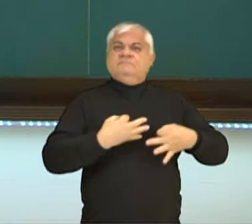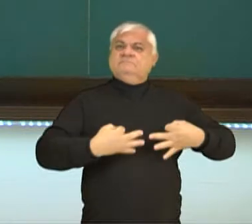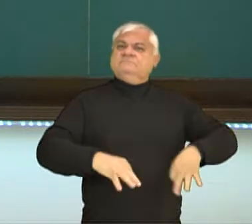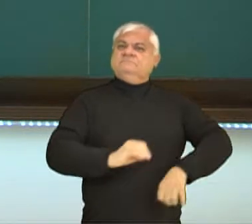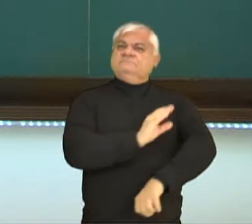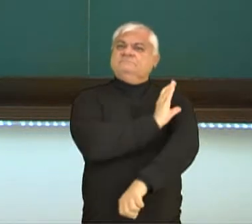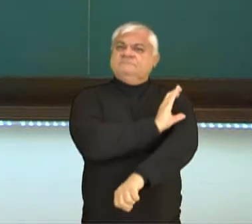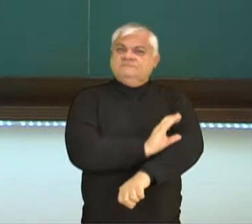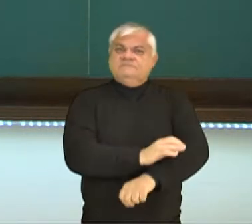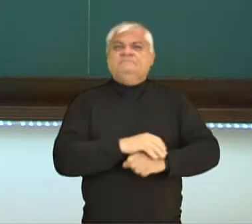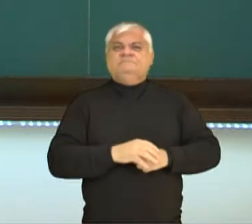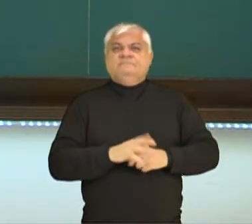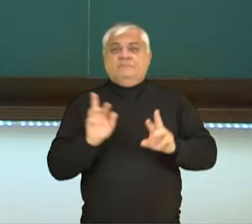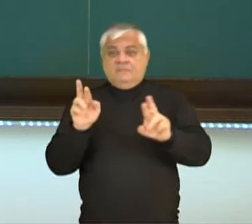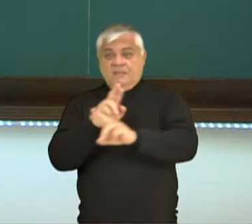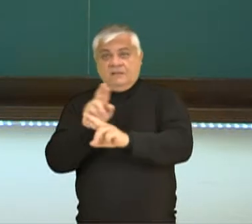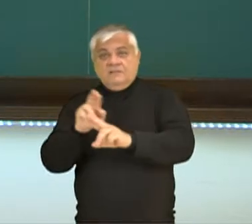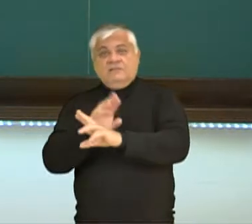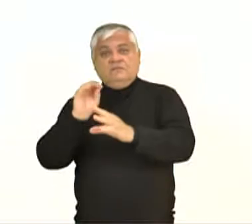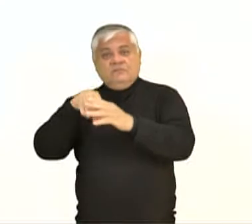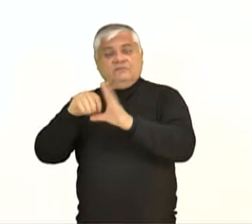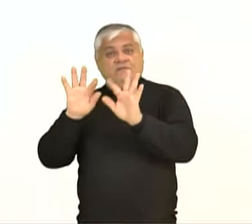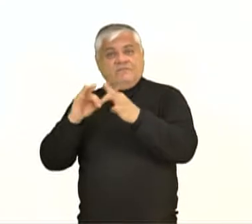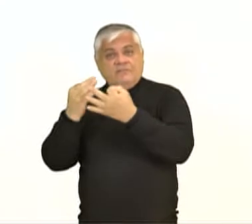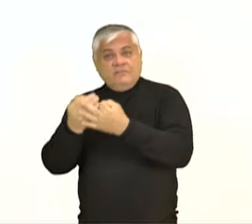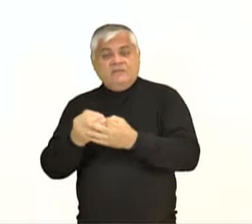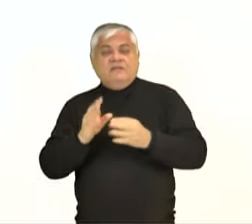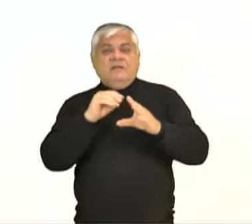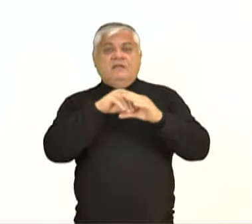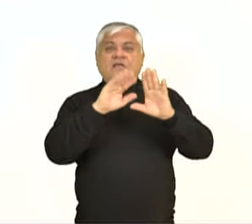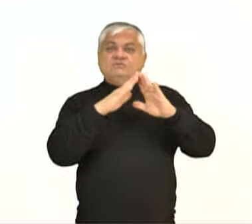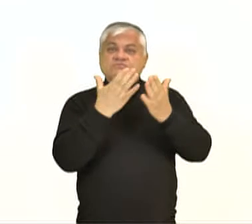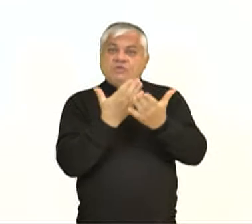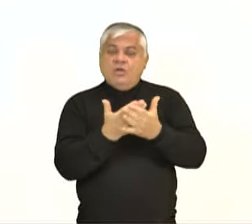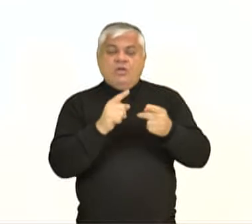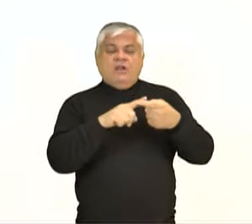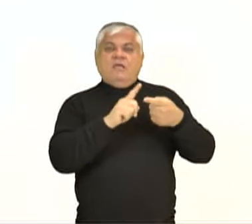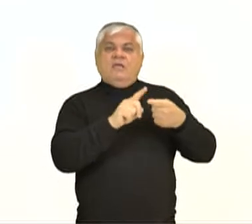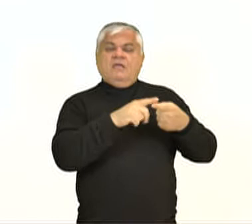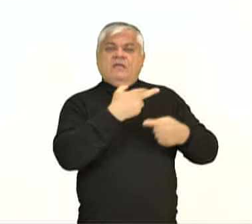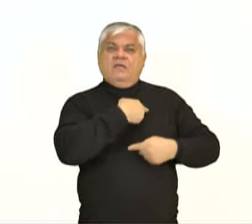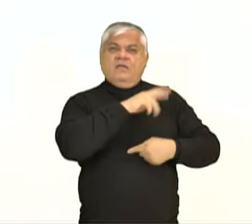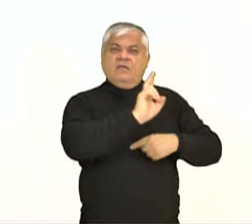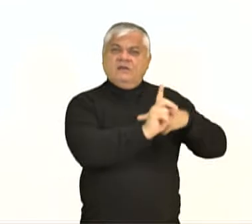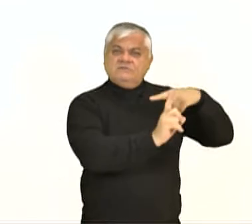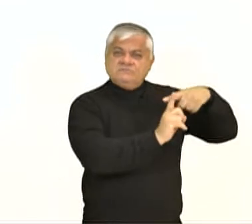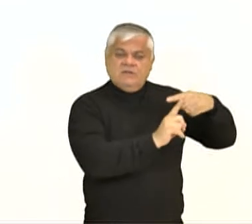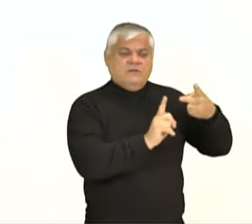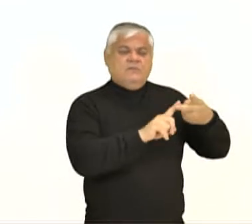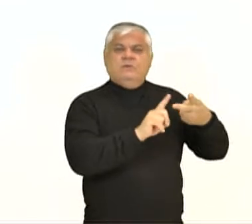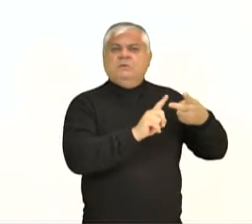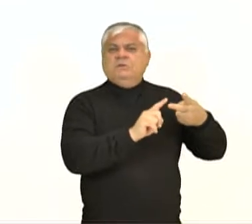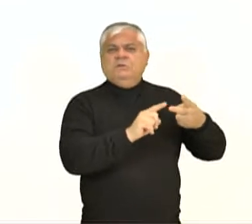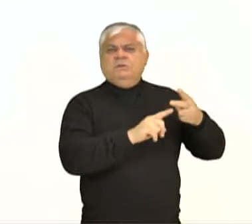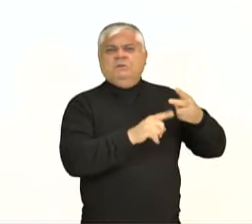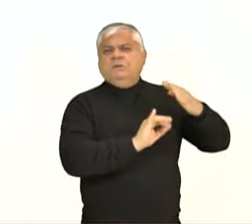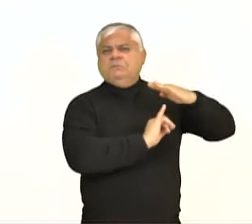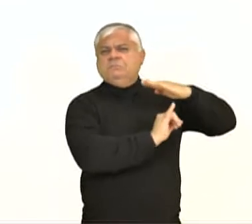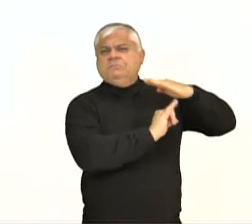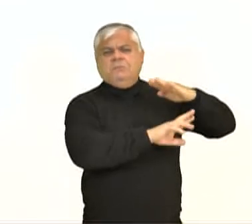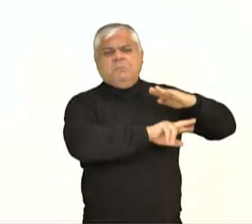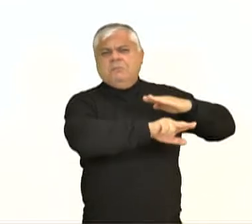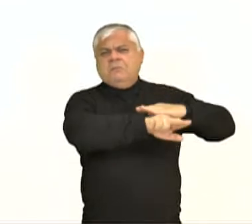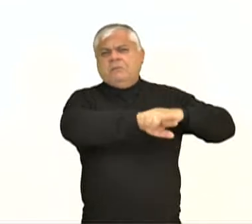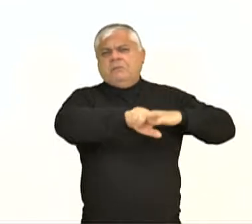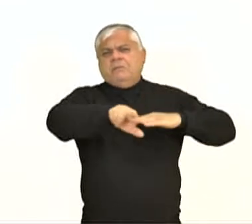estabelecemos com a nossa família, com a escola, com a igreja, né, com as instituições das quais você participa,